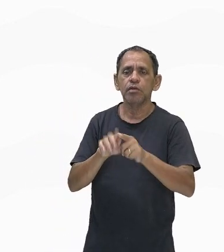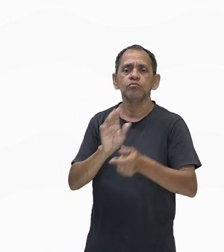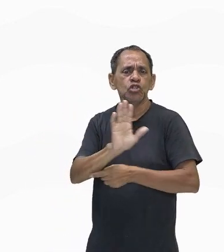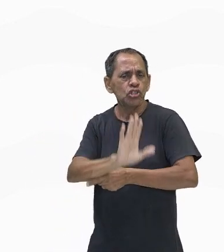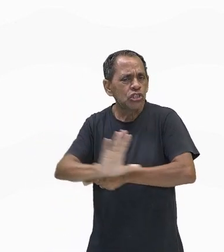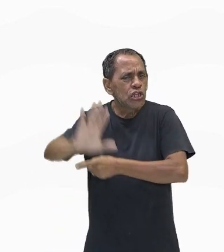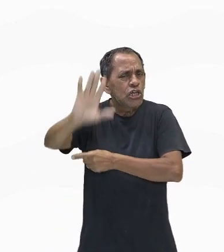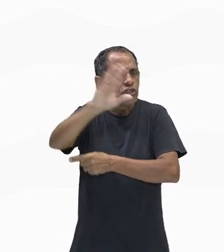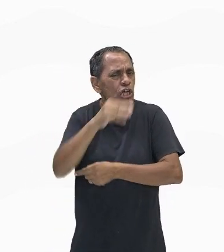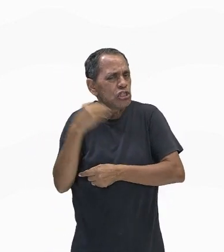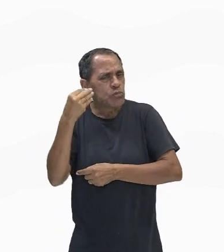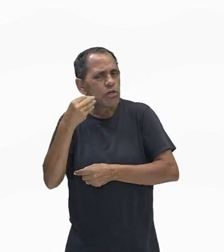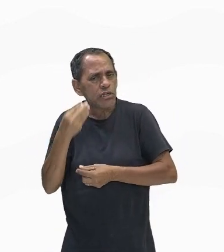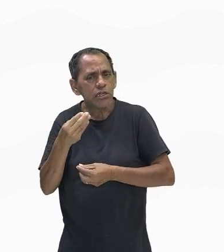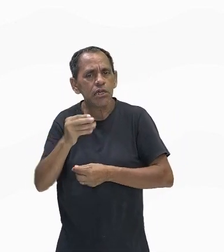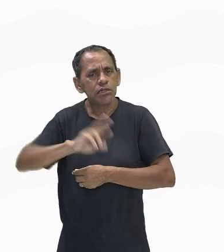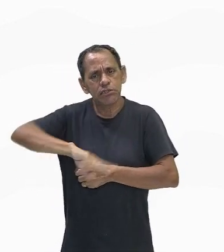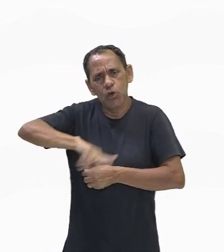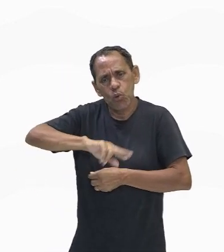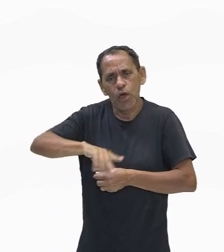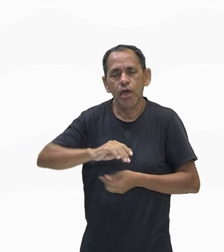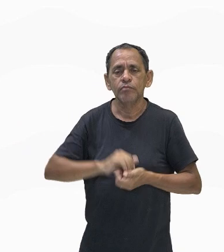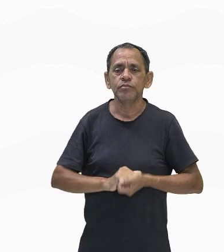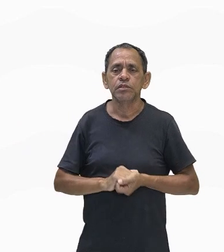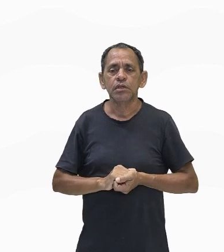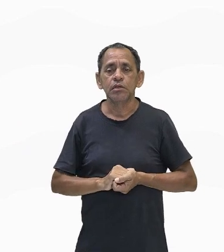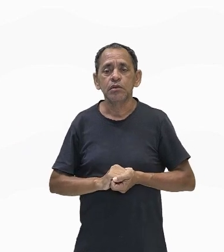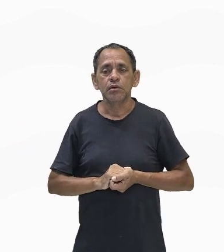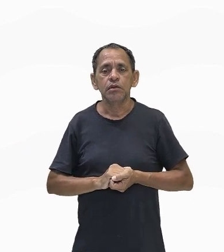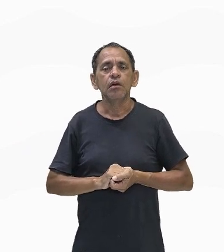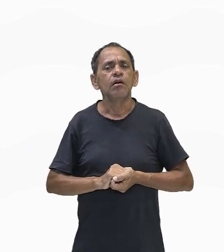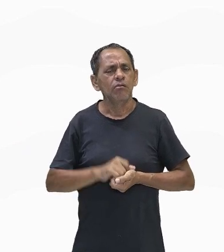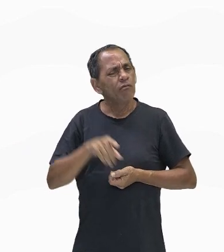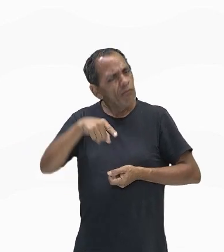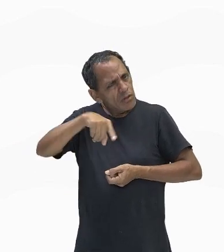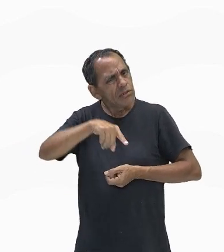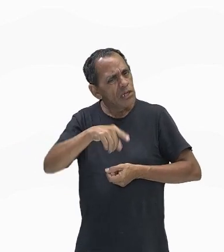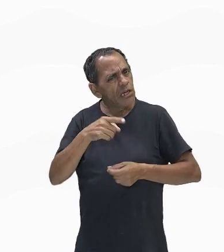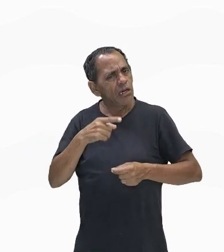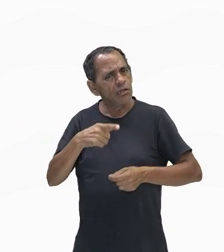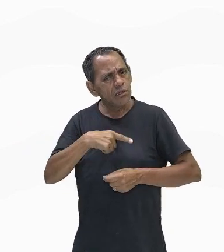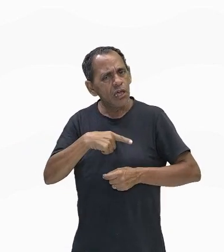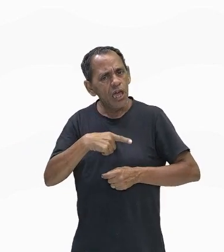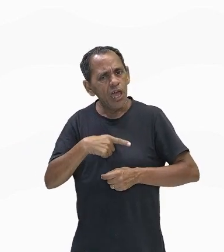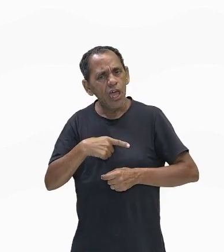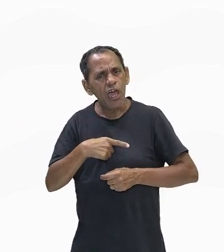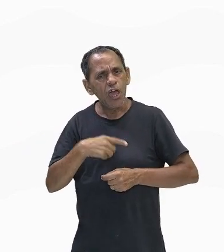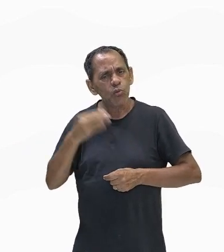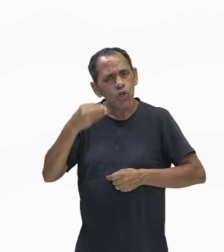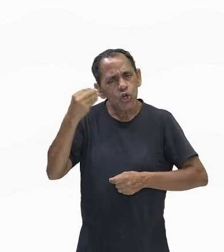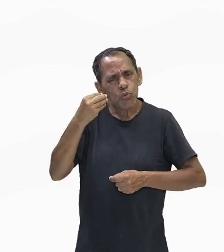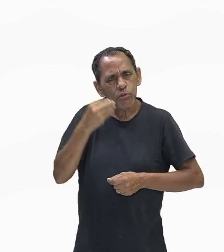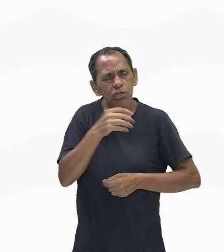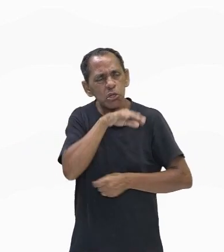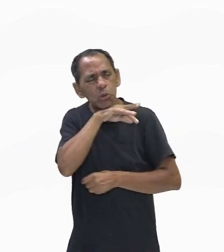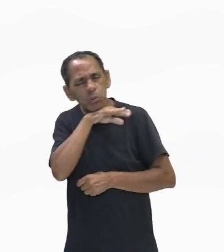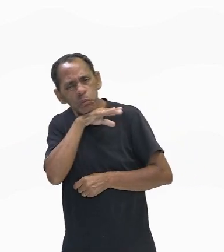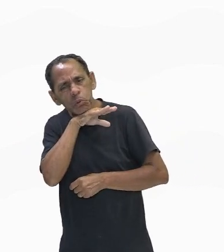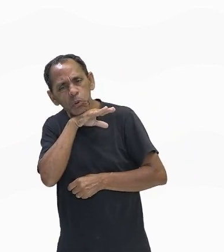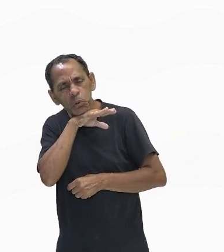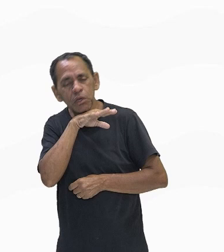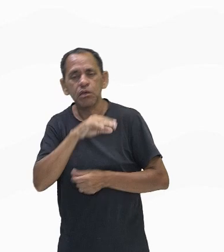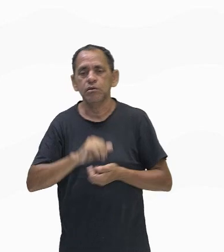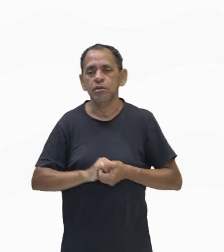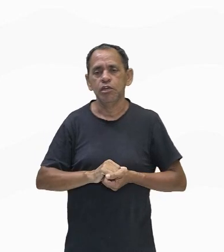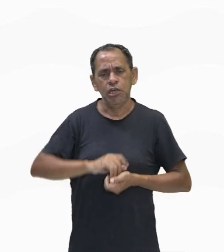suas experiências. Não é porque você teve uma experiência ruim hoje com algum assunto que todas as suas experiências sobre